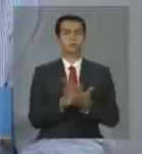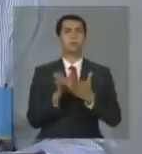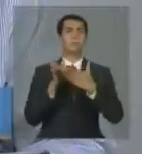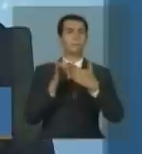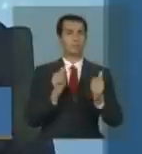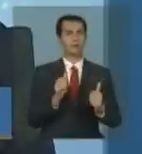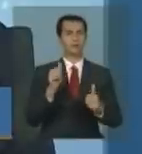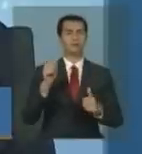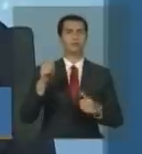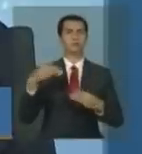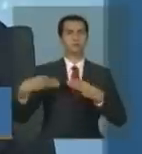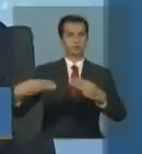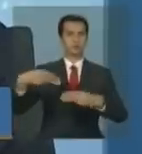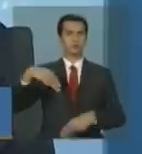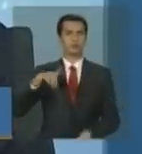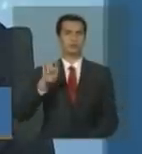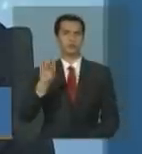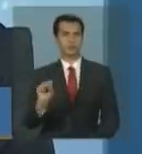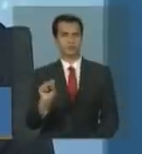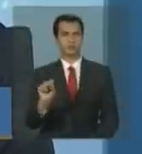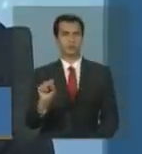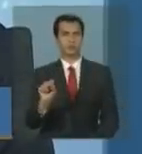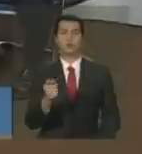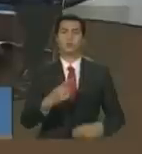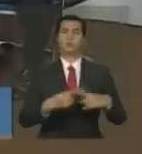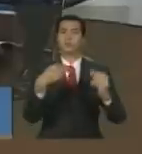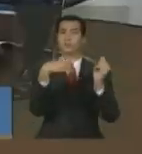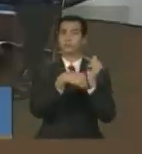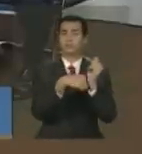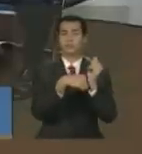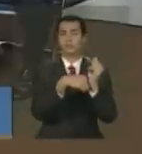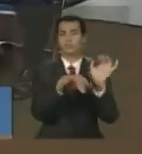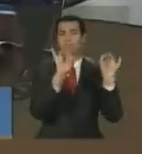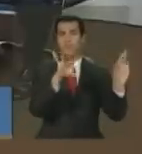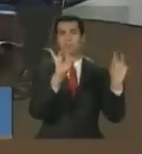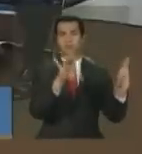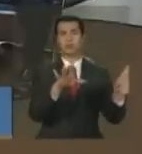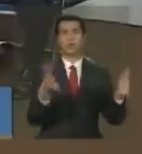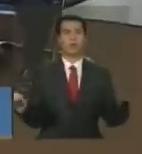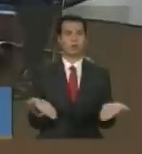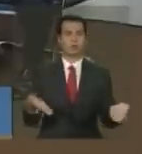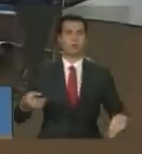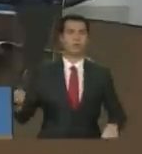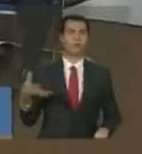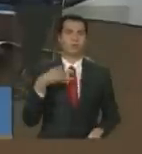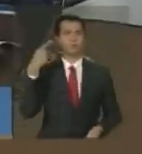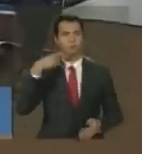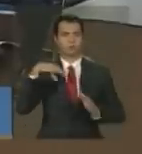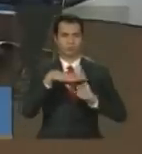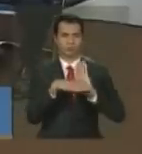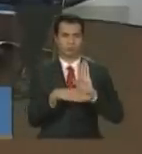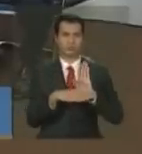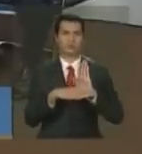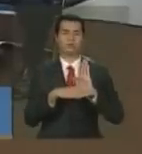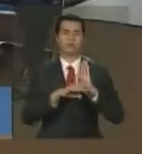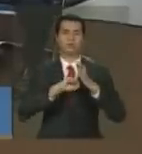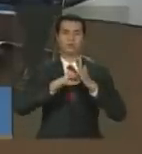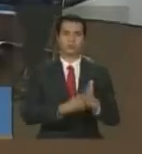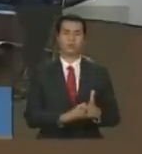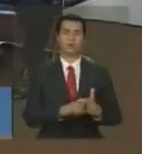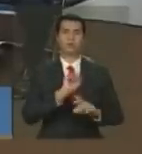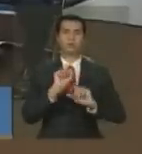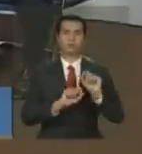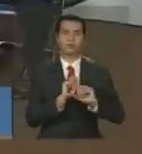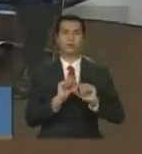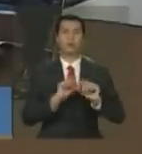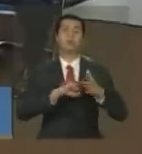senha, porque era uma senha única, então não havia como desbloquear isso. Com a nova política de senhas, quando a senha é bloqueada, quem efetiva